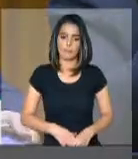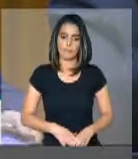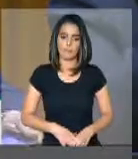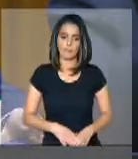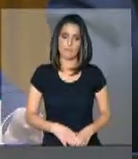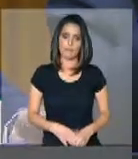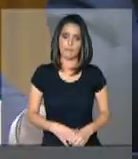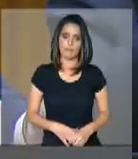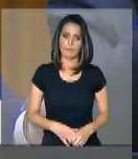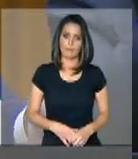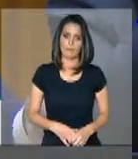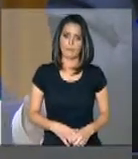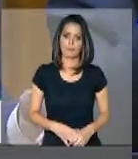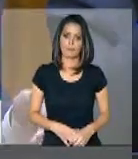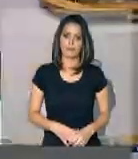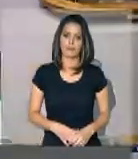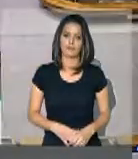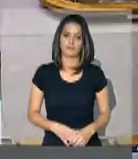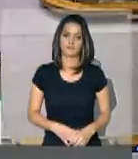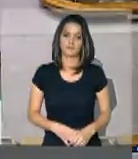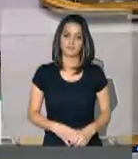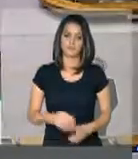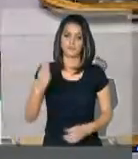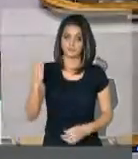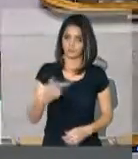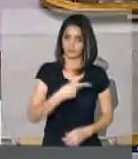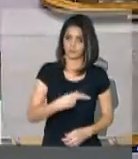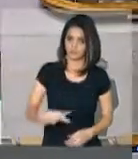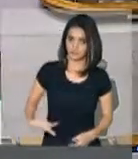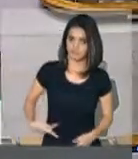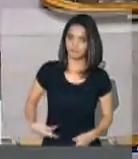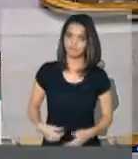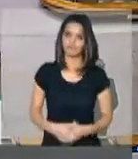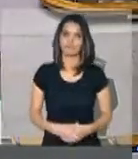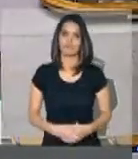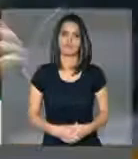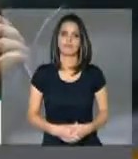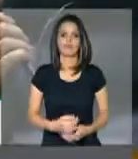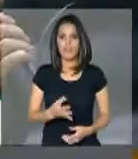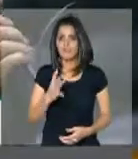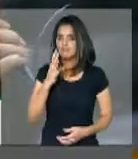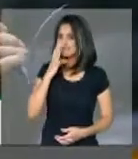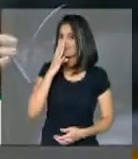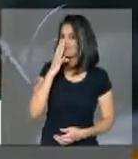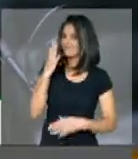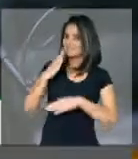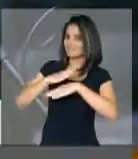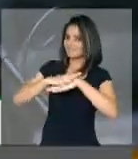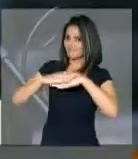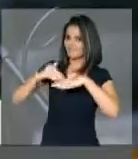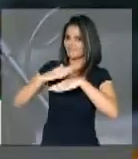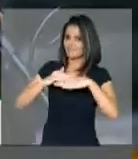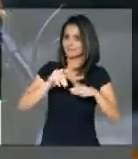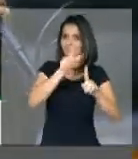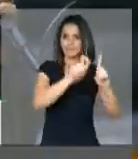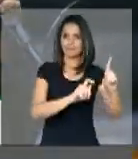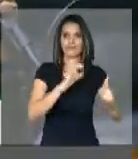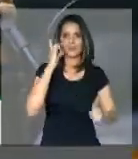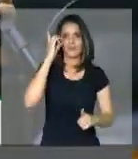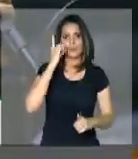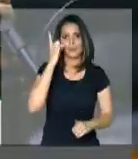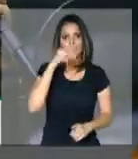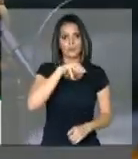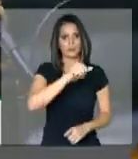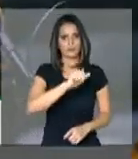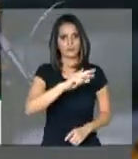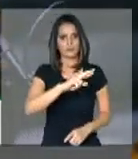Vamos. Deputada Lídice da Mata. Senhor presidente, apesar da minha admiração e carinho pelo deputado Marcelo